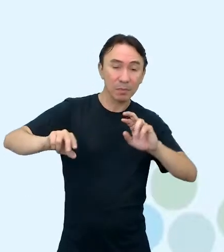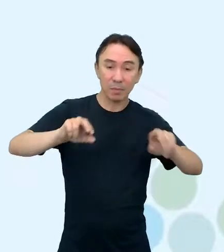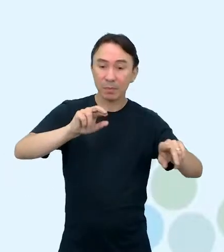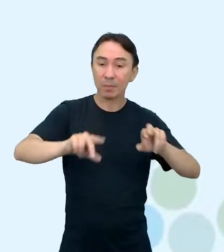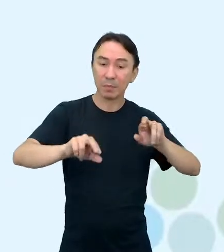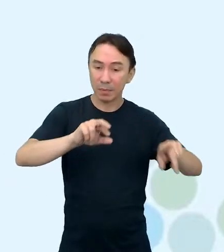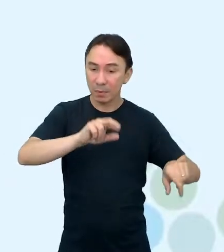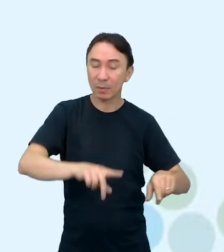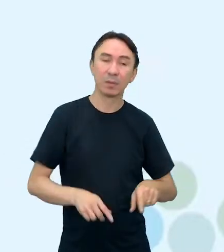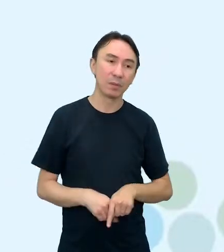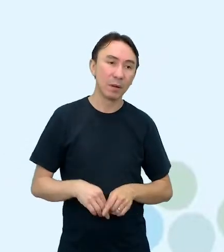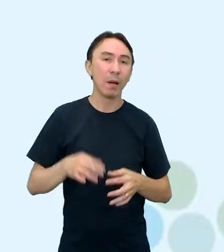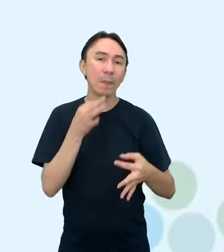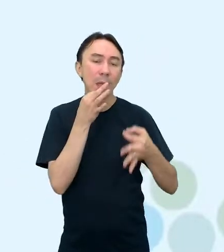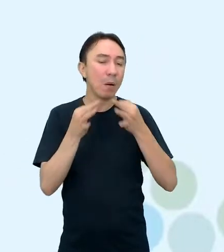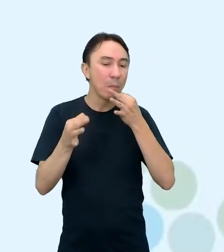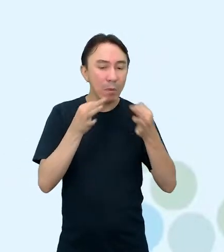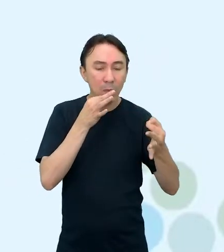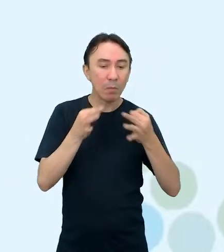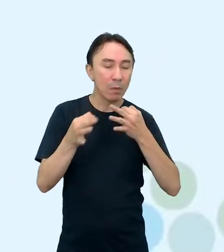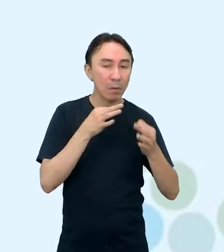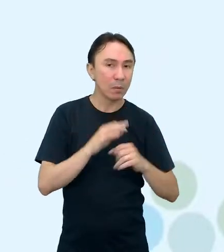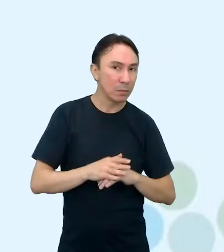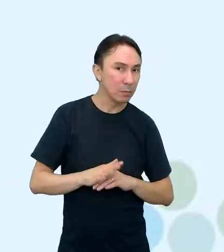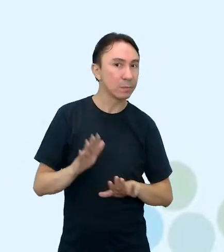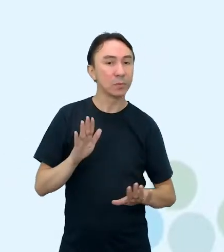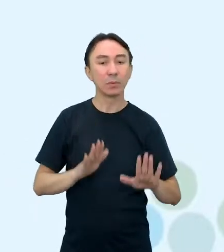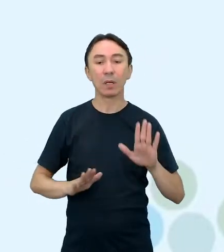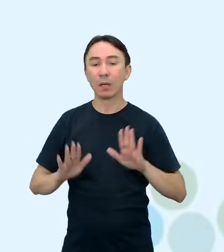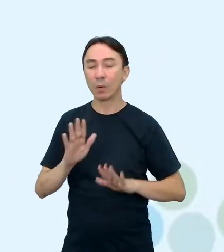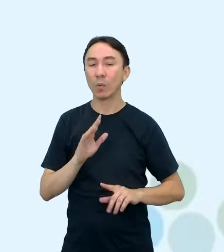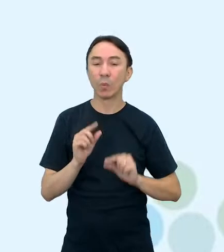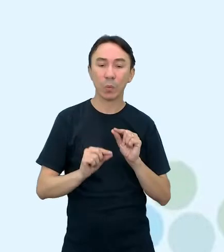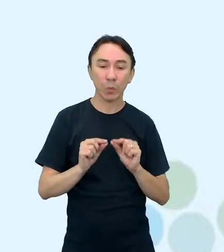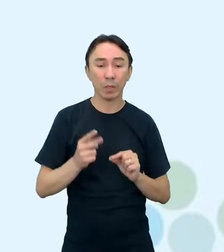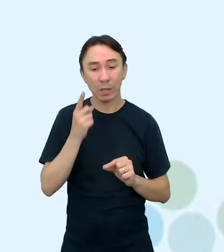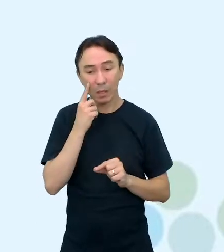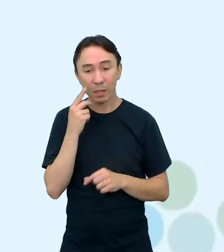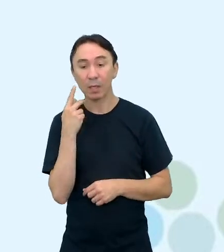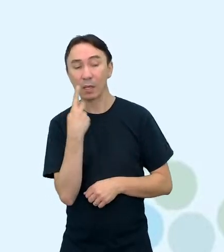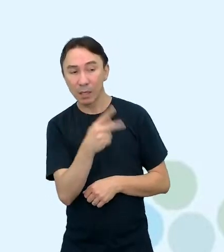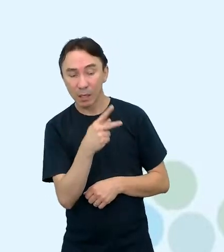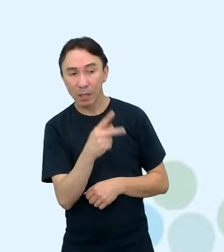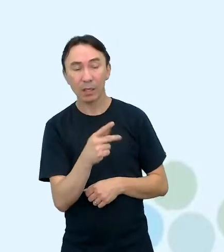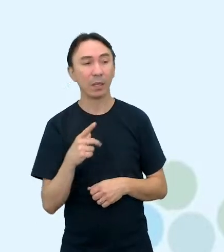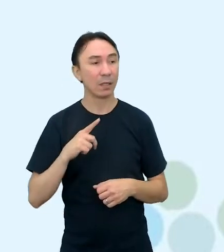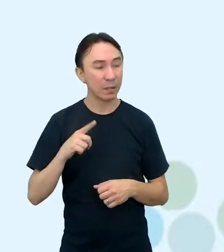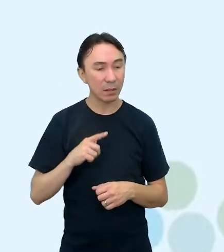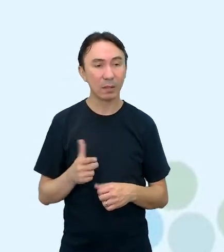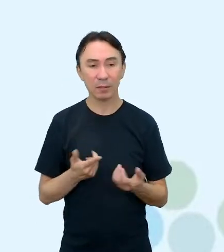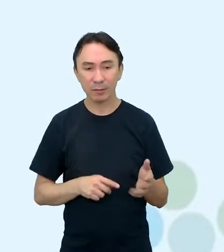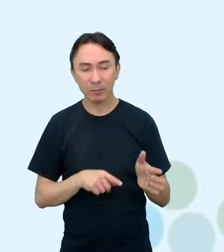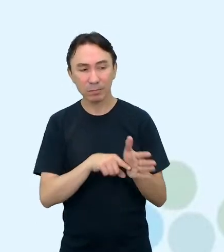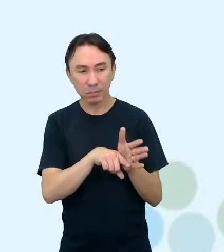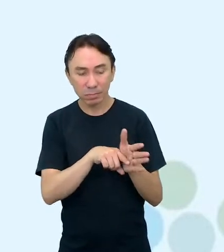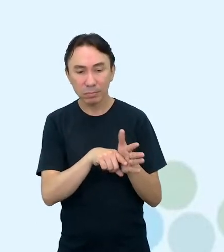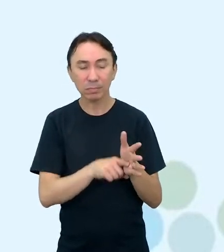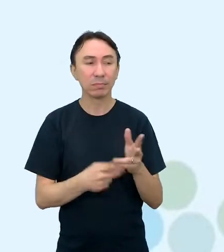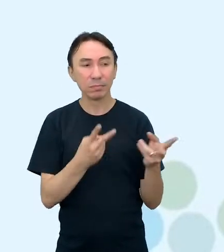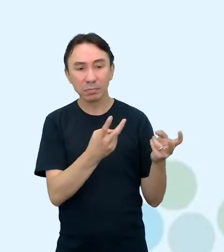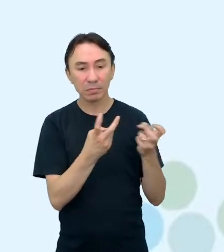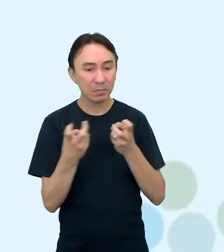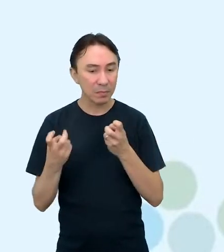mediante argumentação, com o cuidado de citar as fontes dos recursos utilizados na pesquisa e buscando